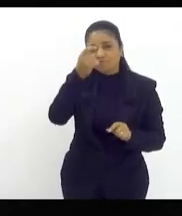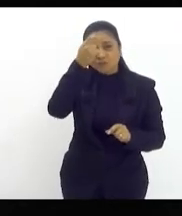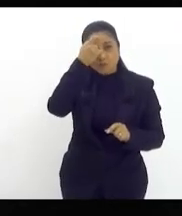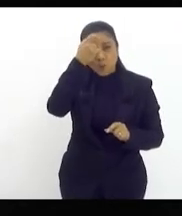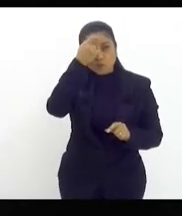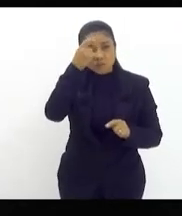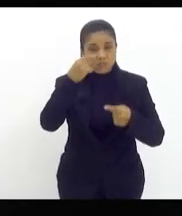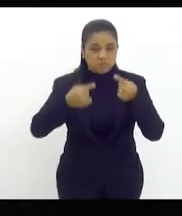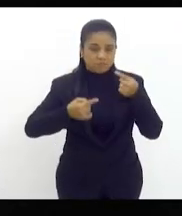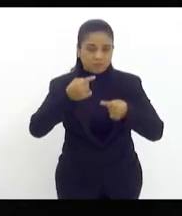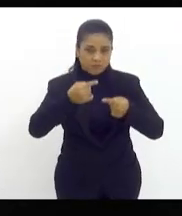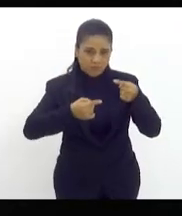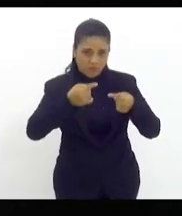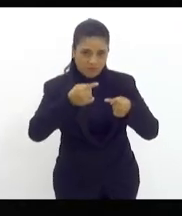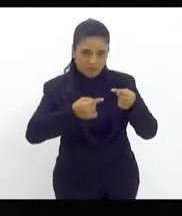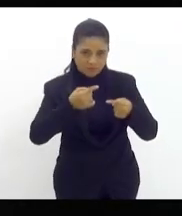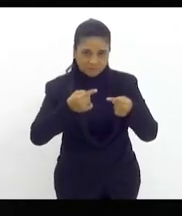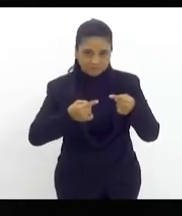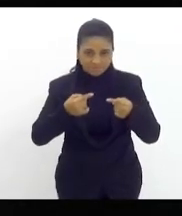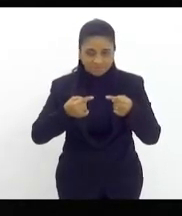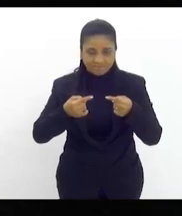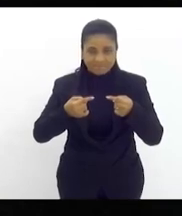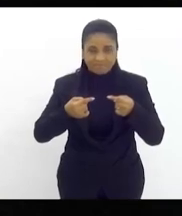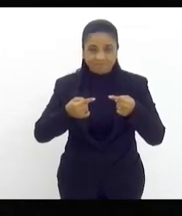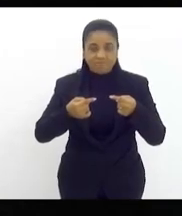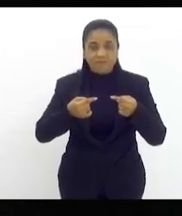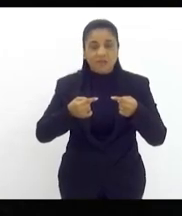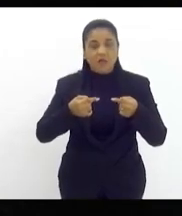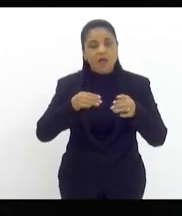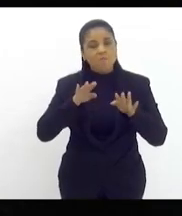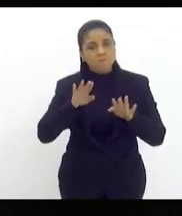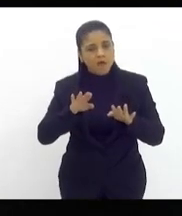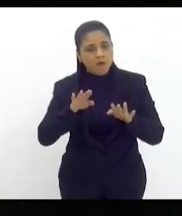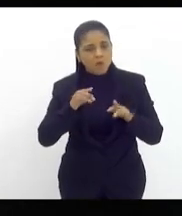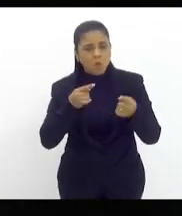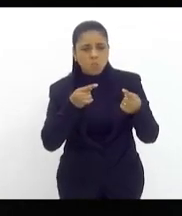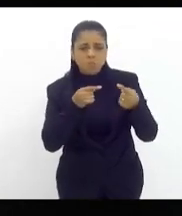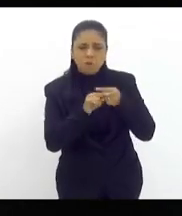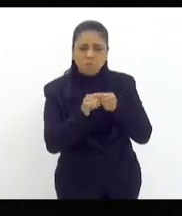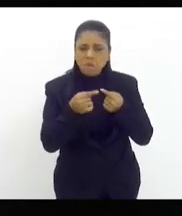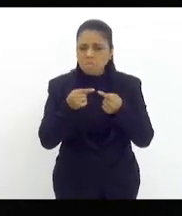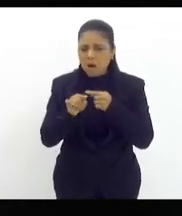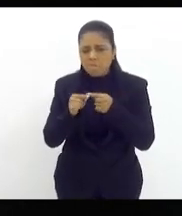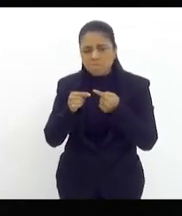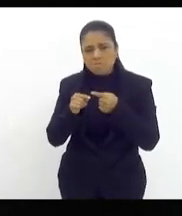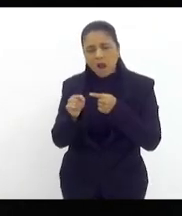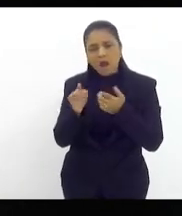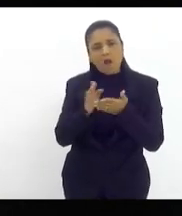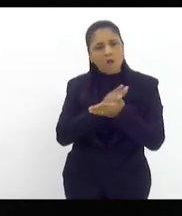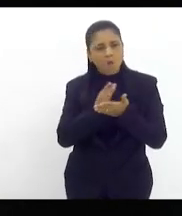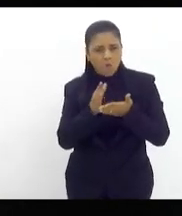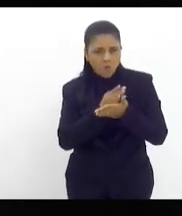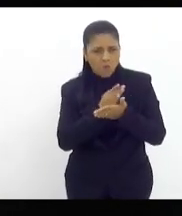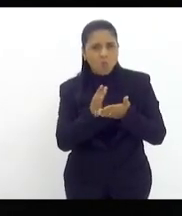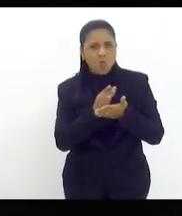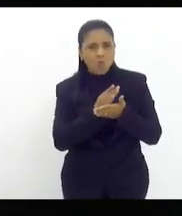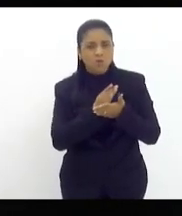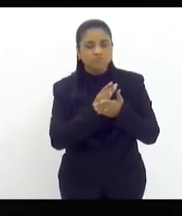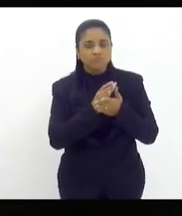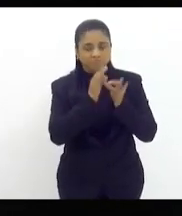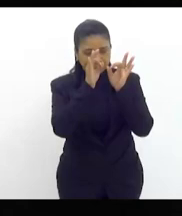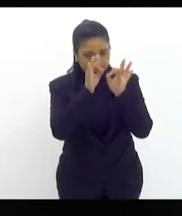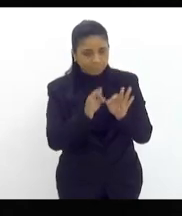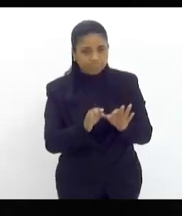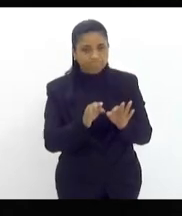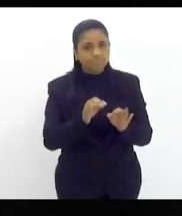ainda que nós não concordemos com um trecho ou outro por uma questão de honestidade